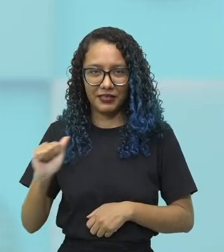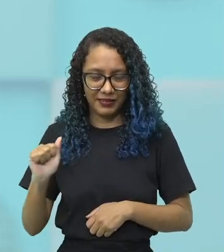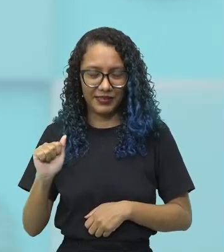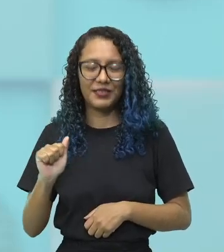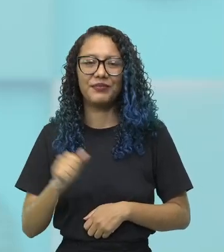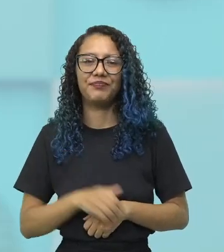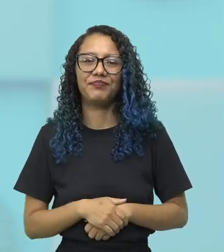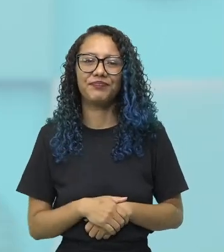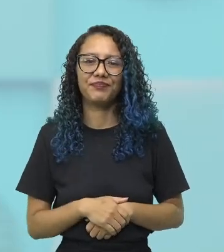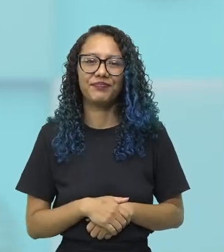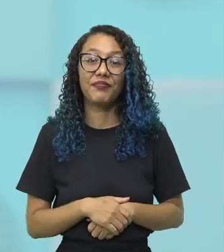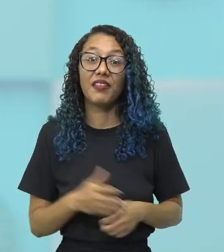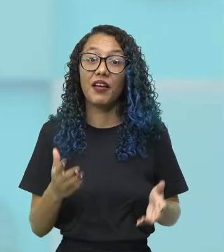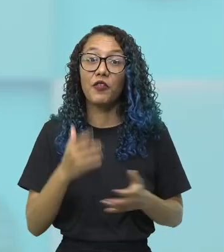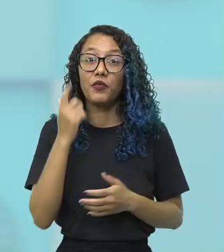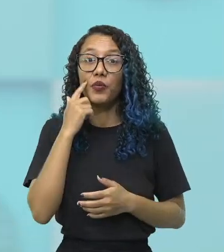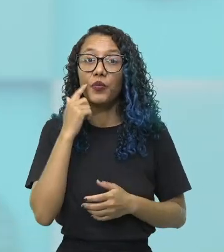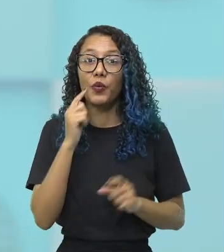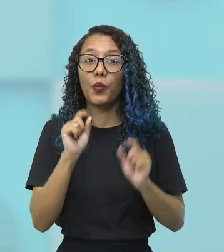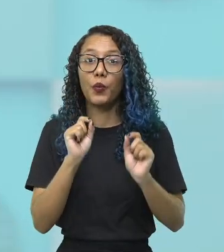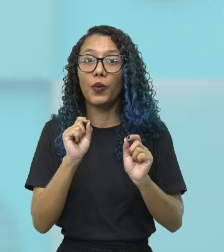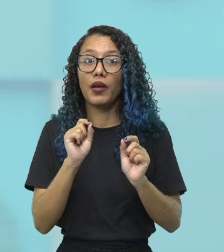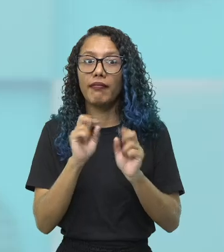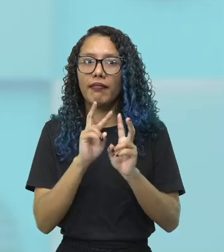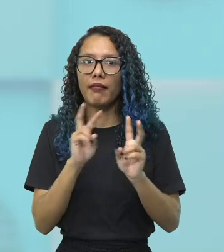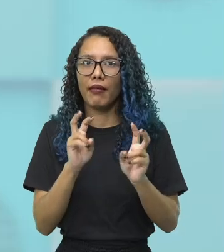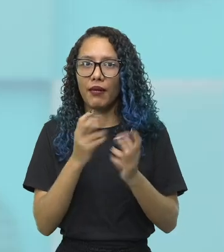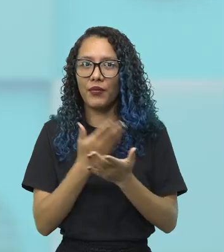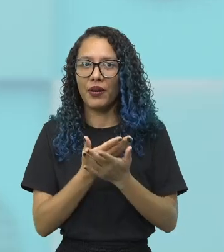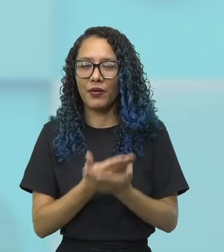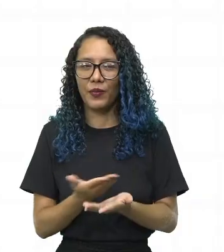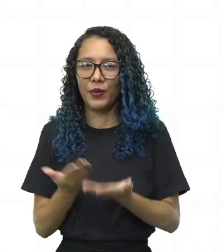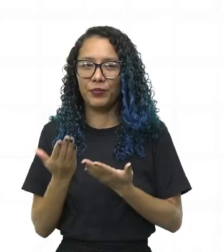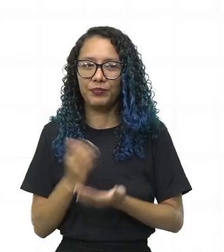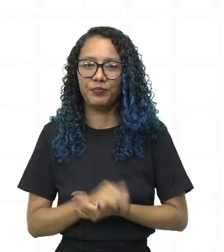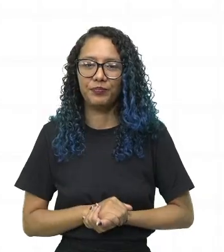Vanessa Mafra. Vamos verificar o nosso conteúdo?